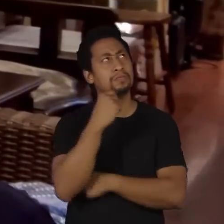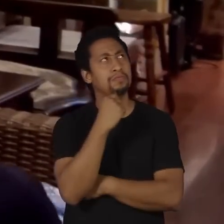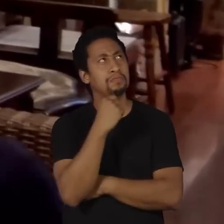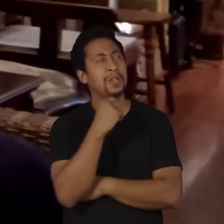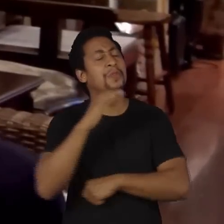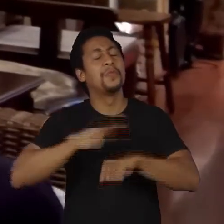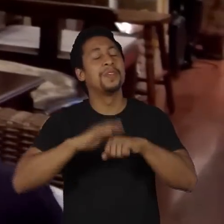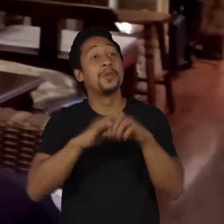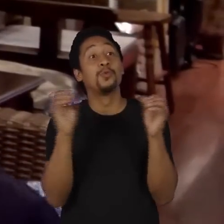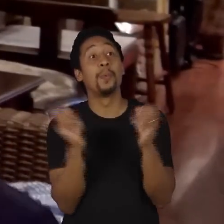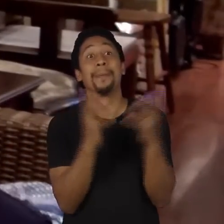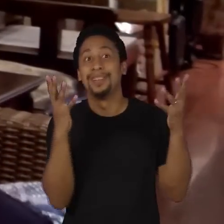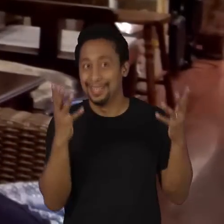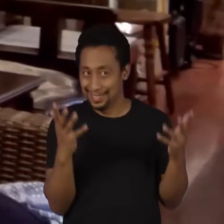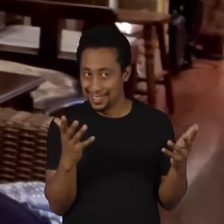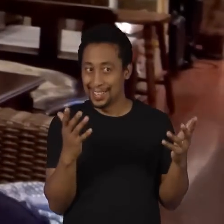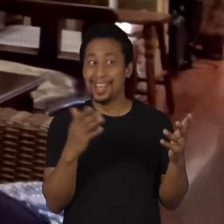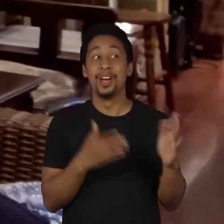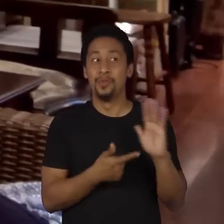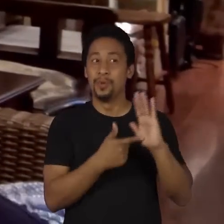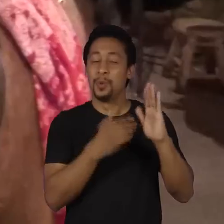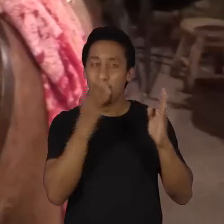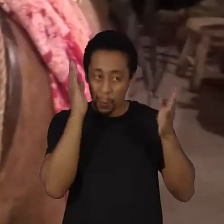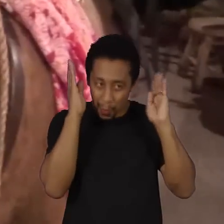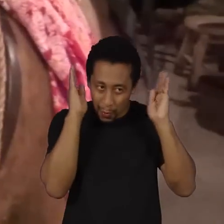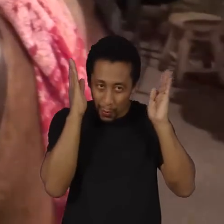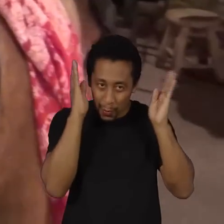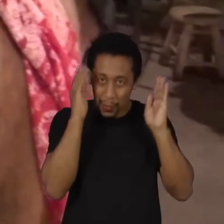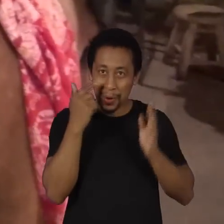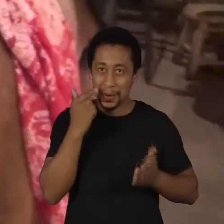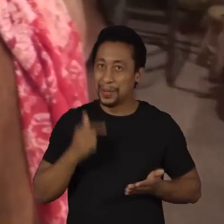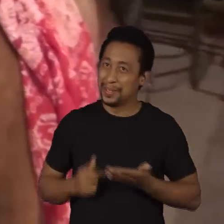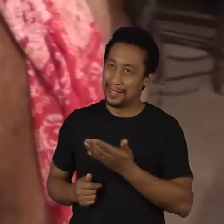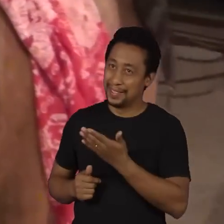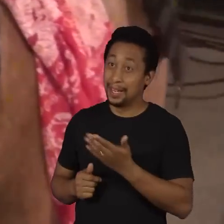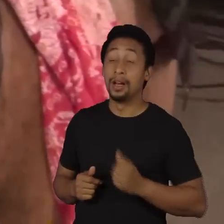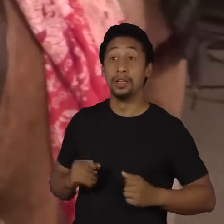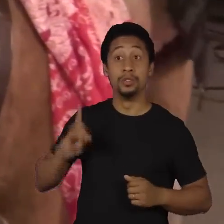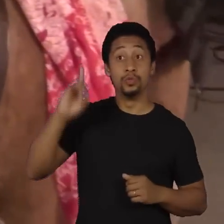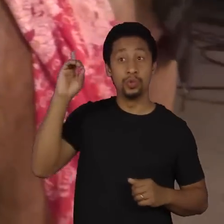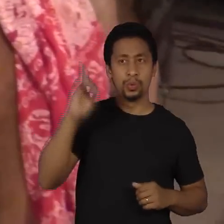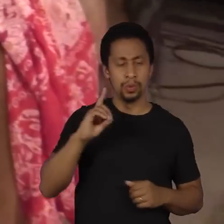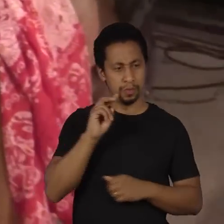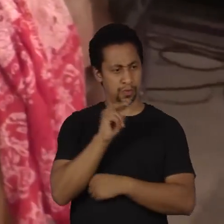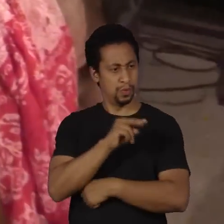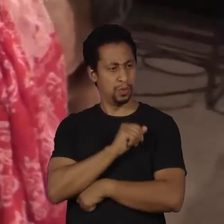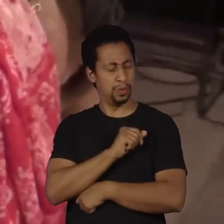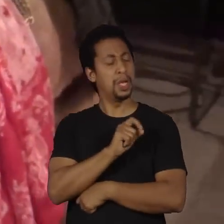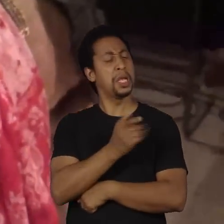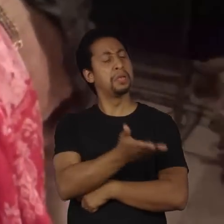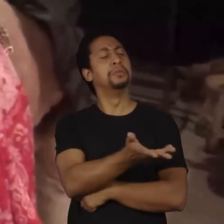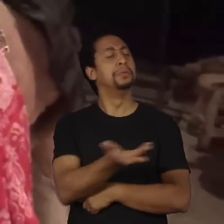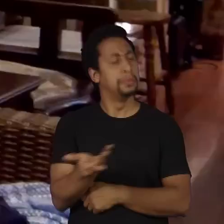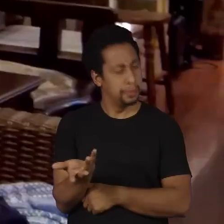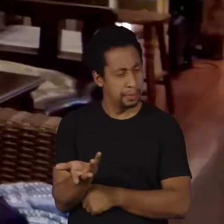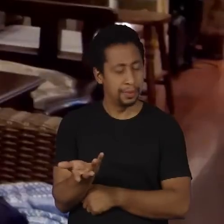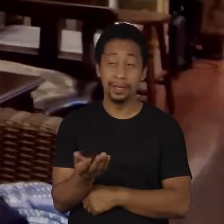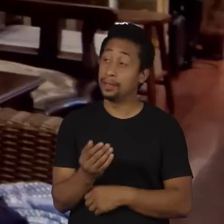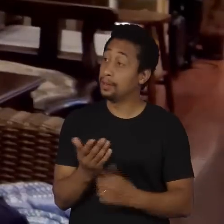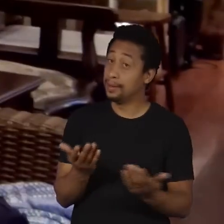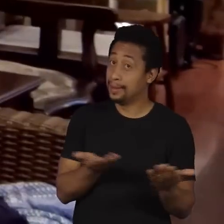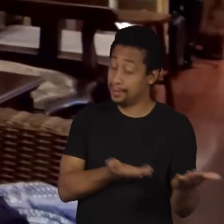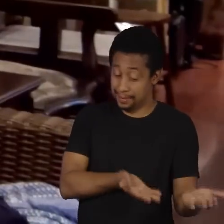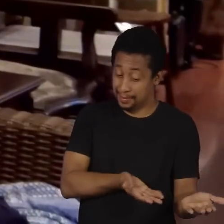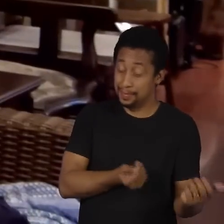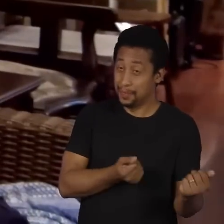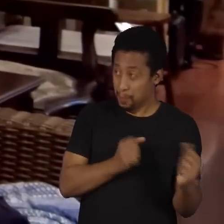Eu vou chegar com o tal burrinho, que o tempo todo ela tá... A diretora, quando ela chegou com isso, ela falou, que é isso, Maria Alice? Ela falou, não dá para